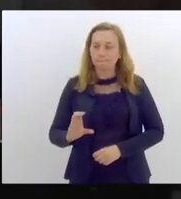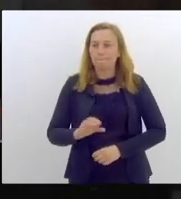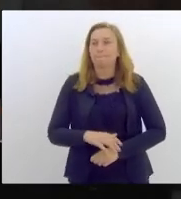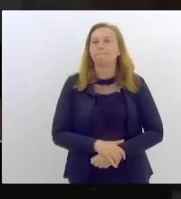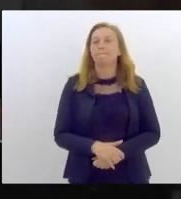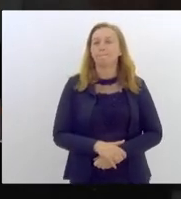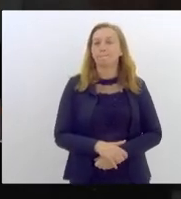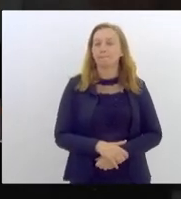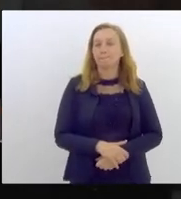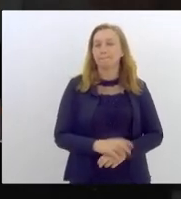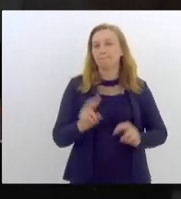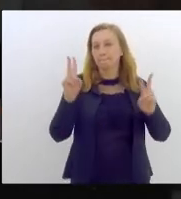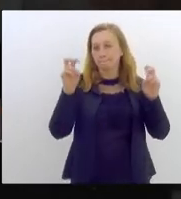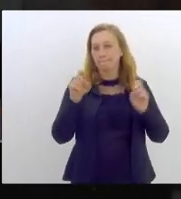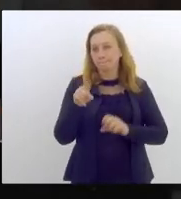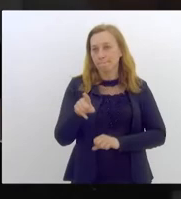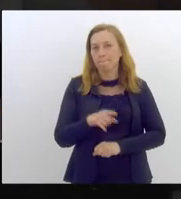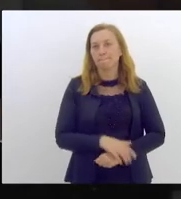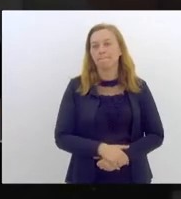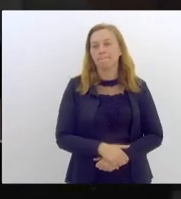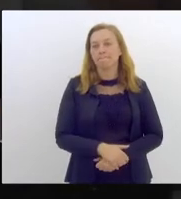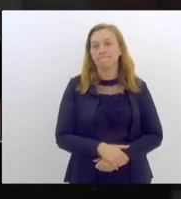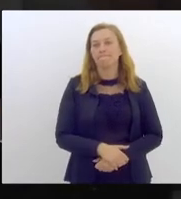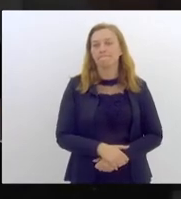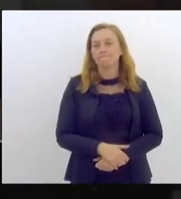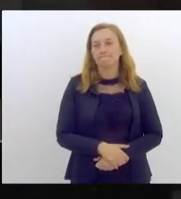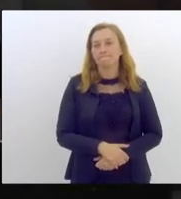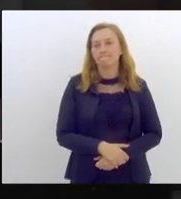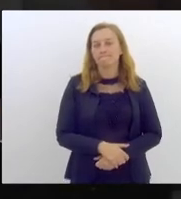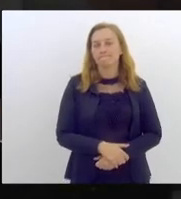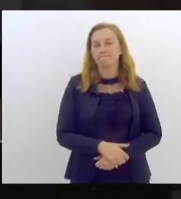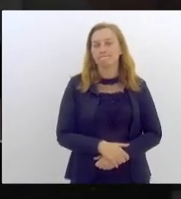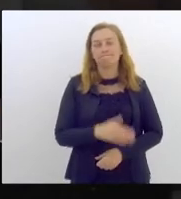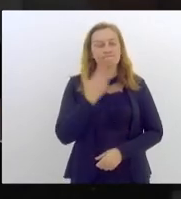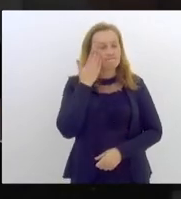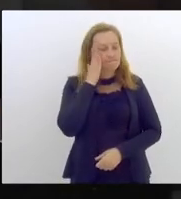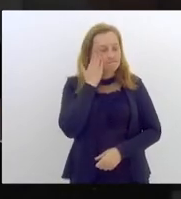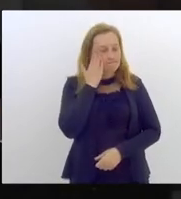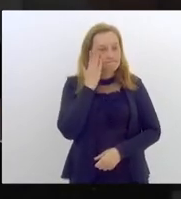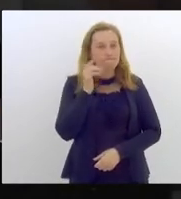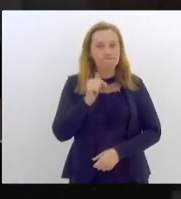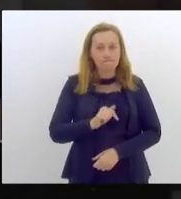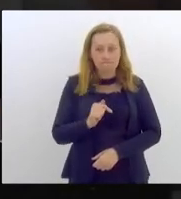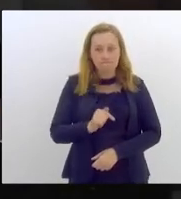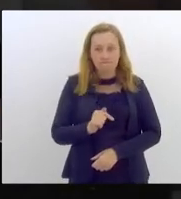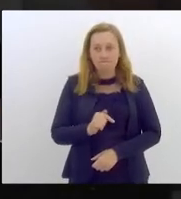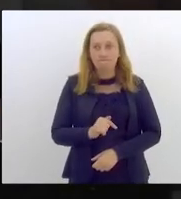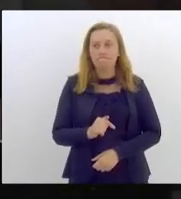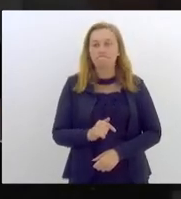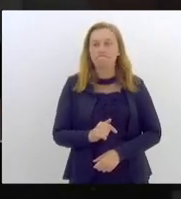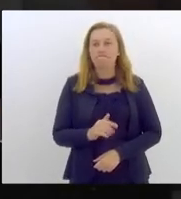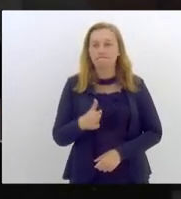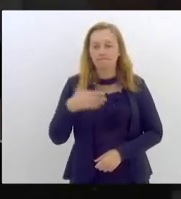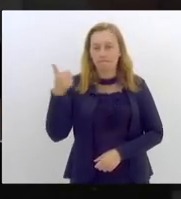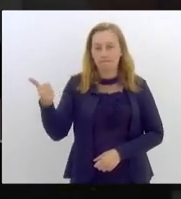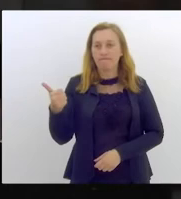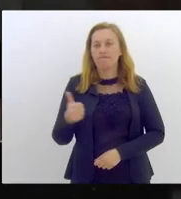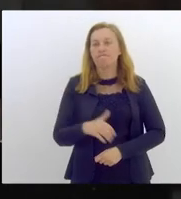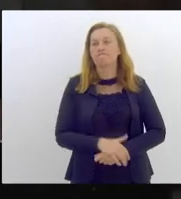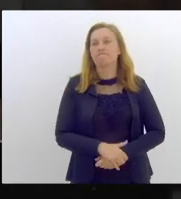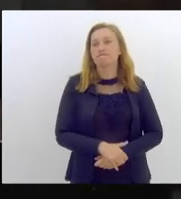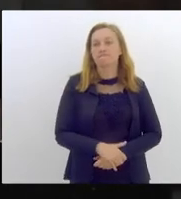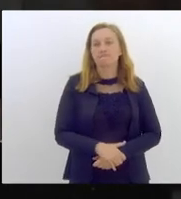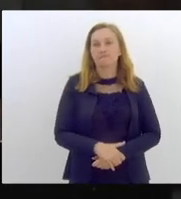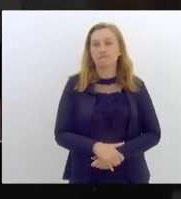nessa questão ele é uma Vanguarda aqui na Assembleia Legislativa do Estado do Rio de Janeiro